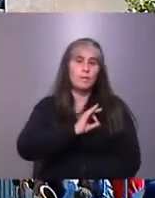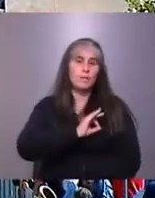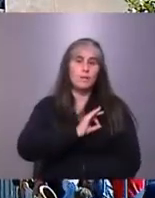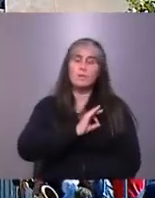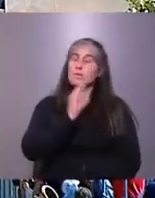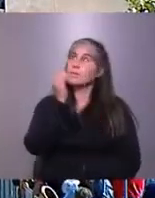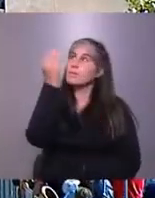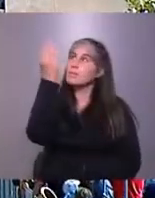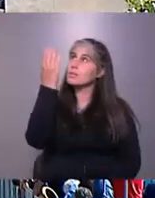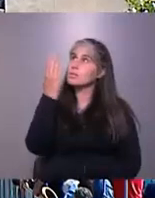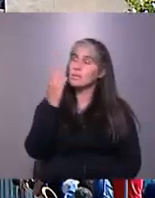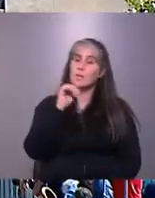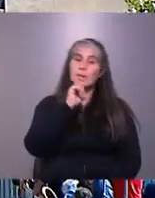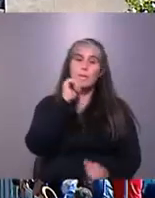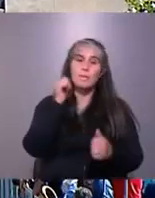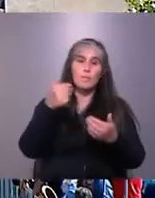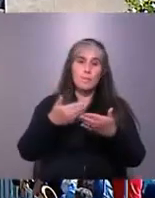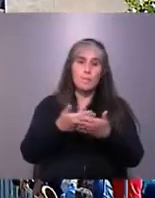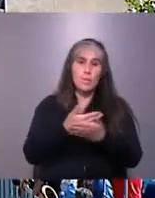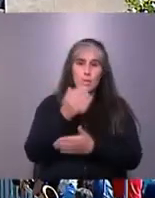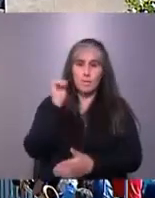Anunciamos, Senhor, a vossa